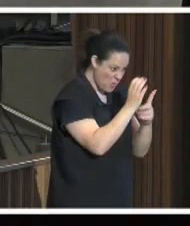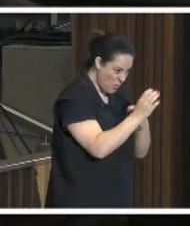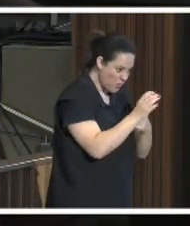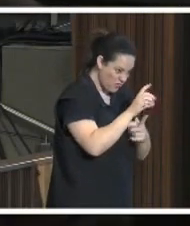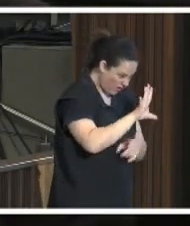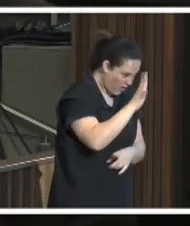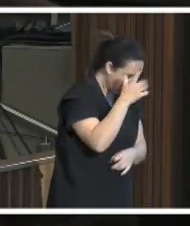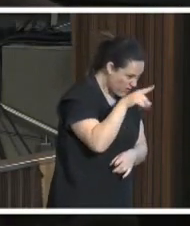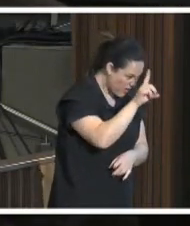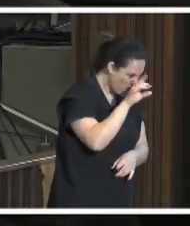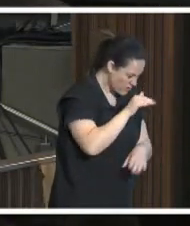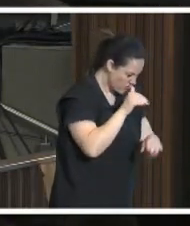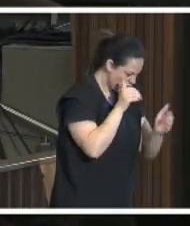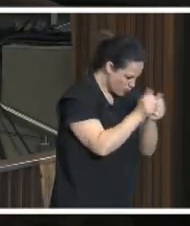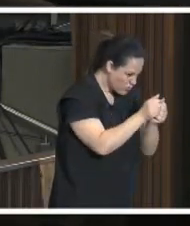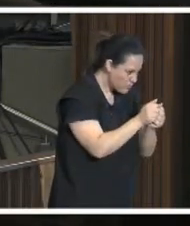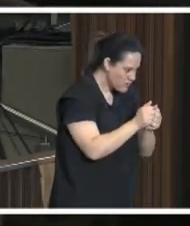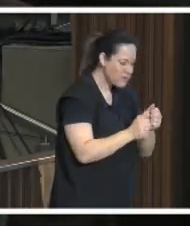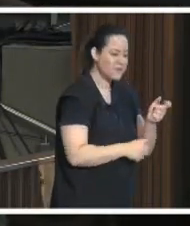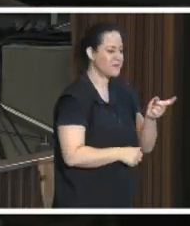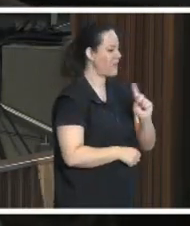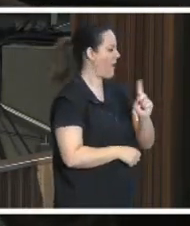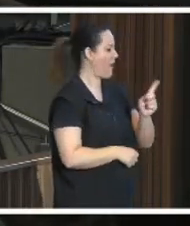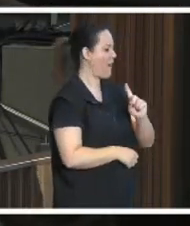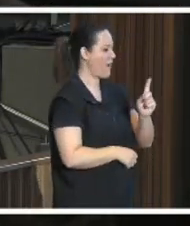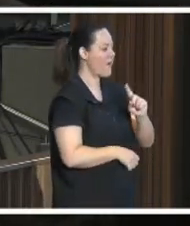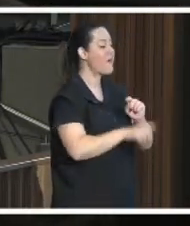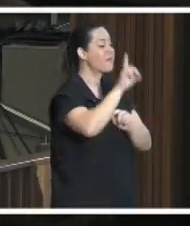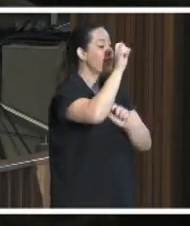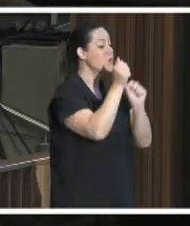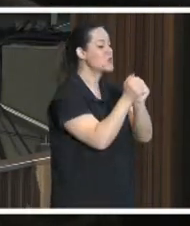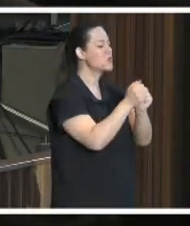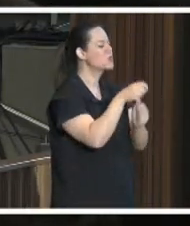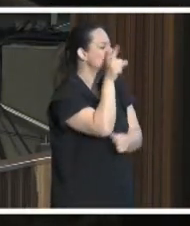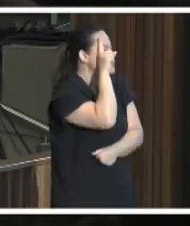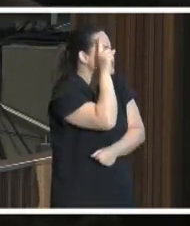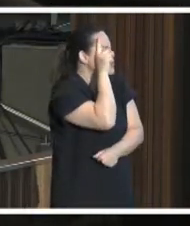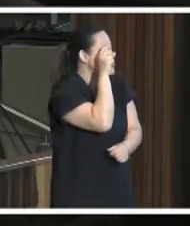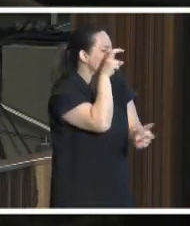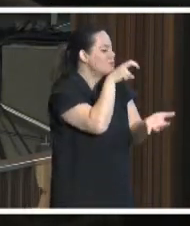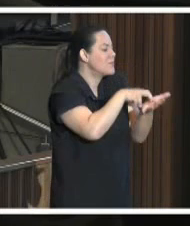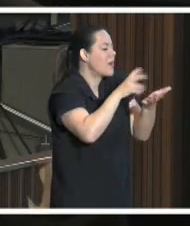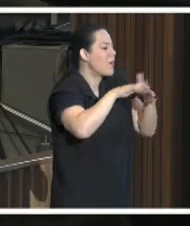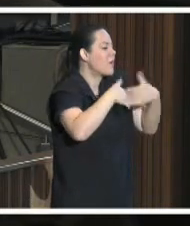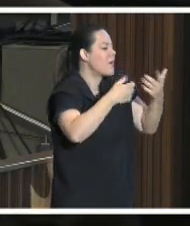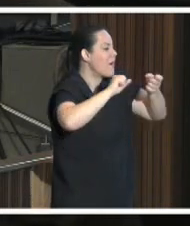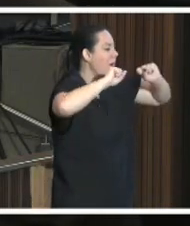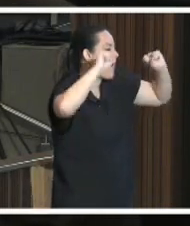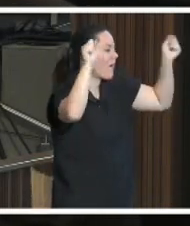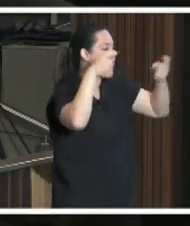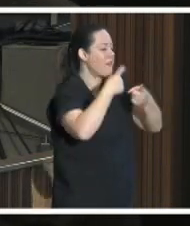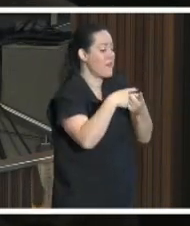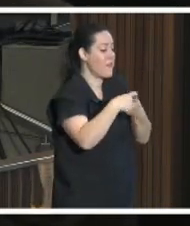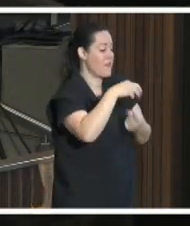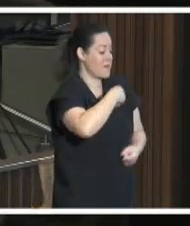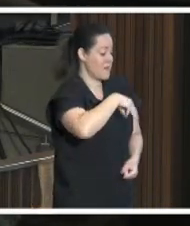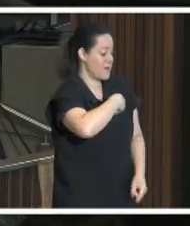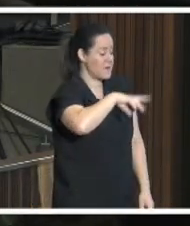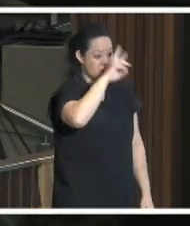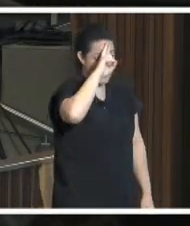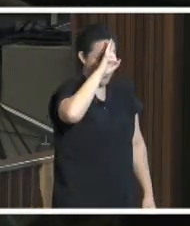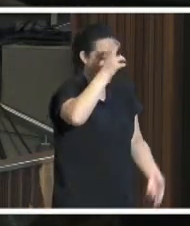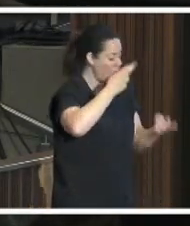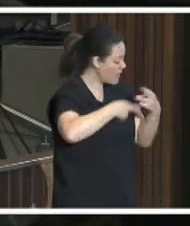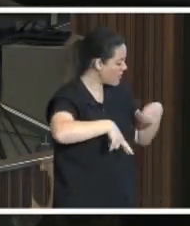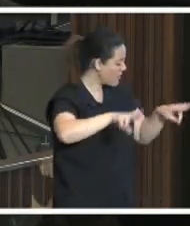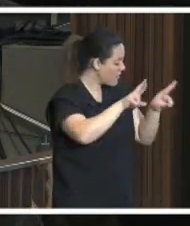isso. Ele faz isso cada dia de manhã quando você acorda. Porque as misericórdias do Senhor se renovam na